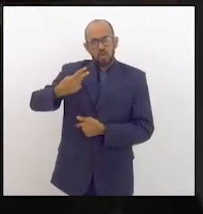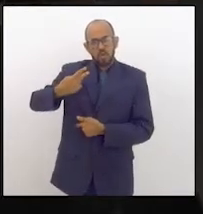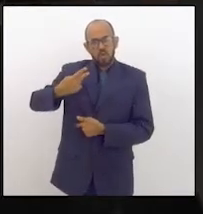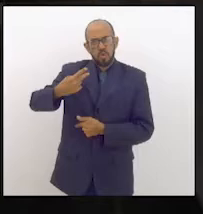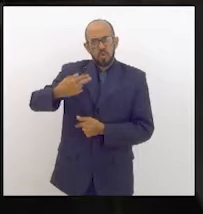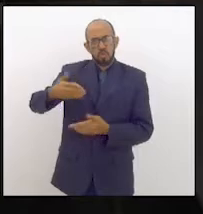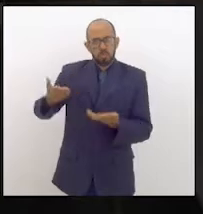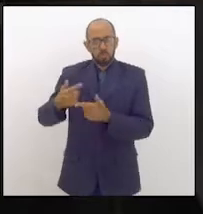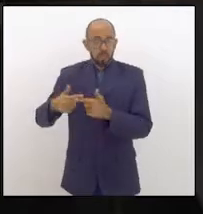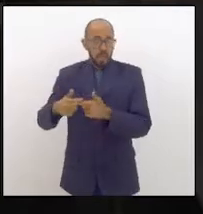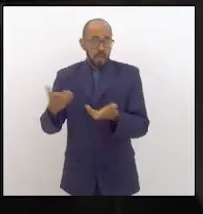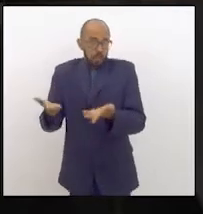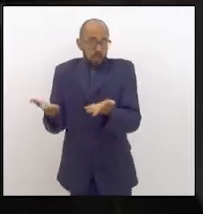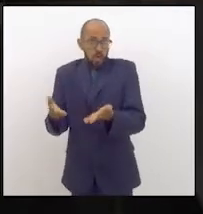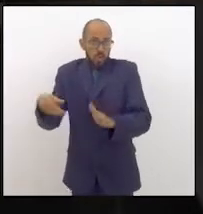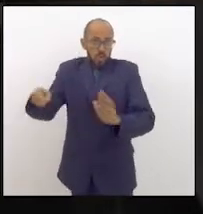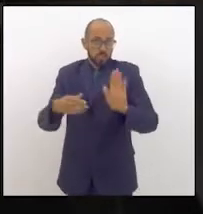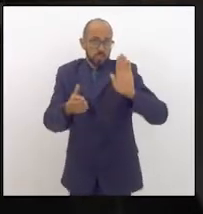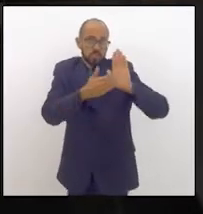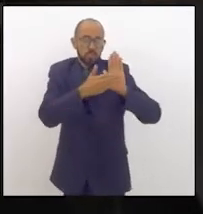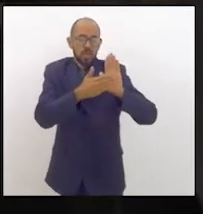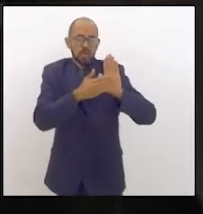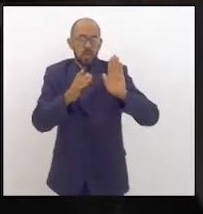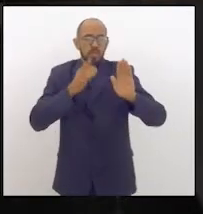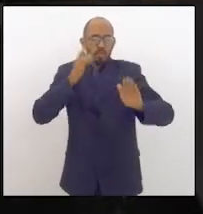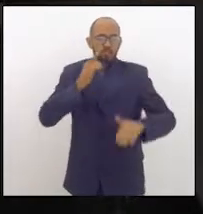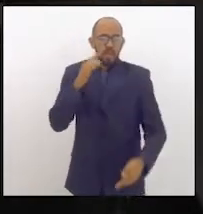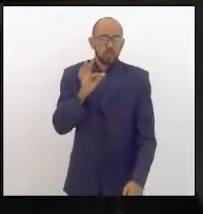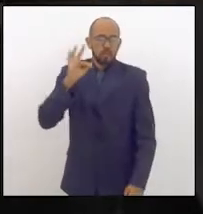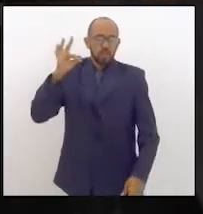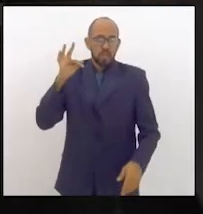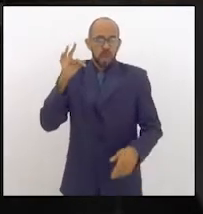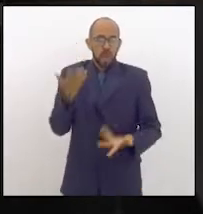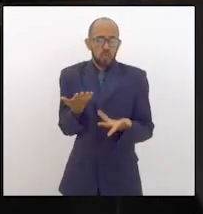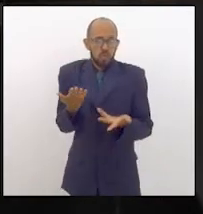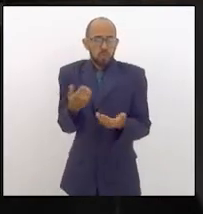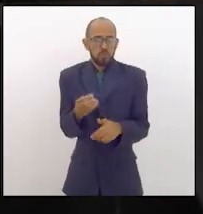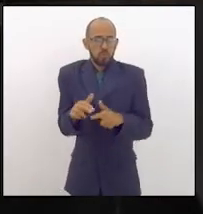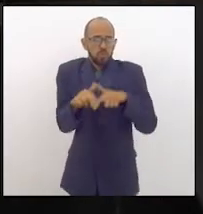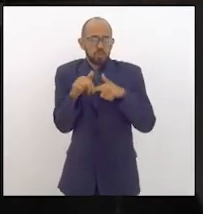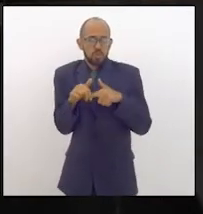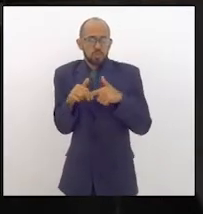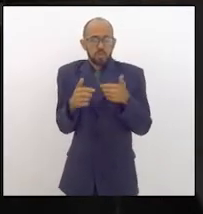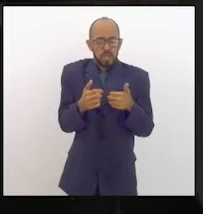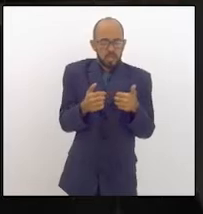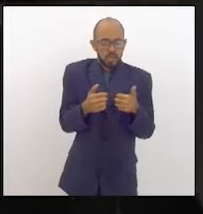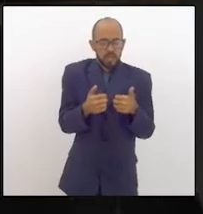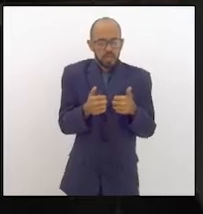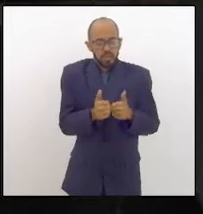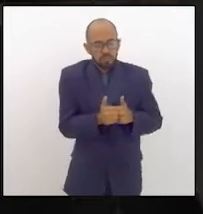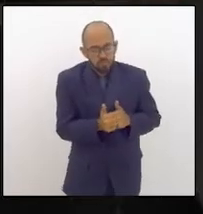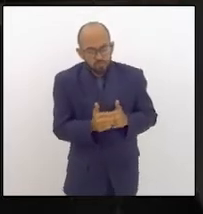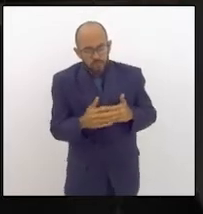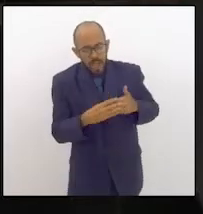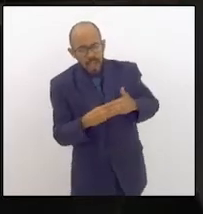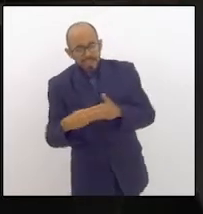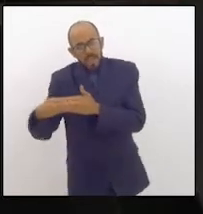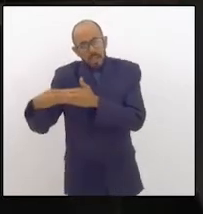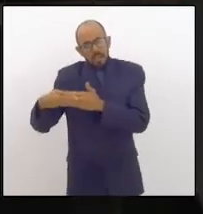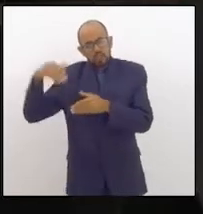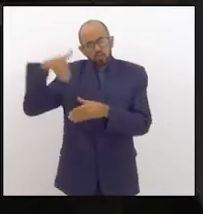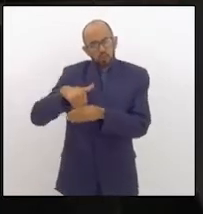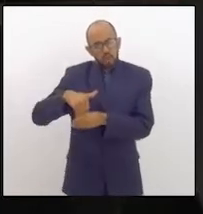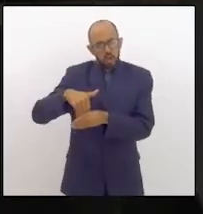candidato agora deputado federal e por isso puxar ia os votos para o para o